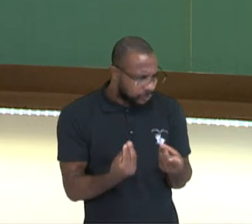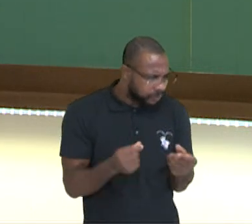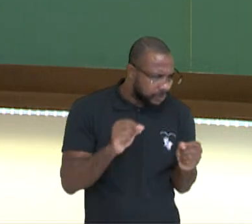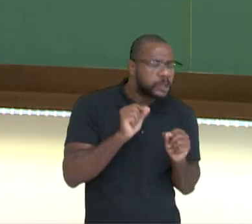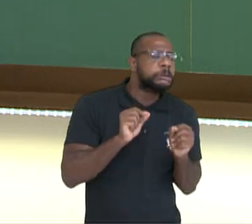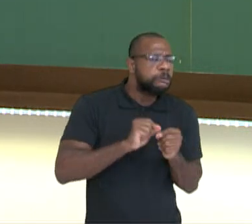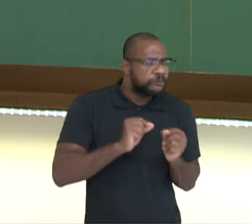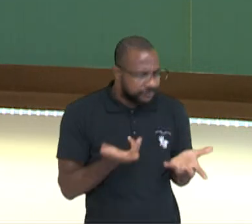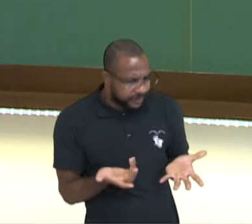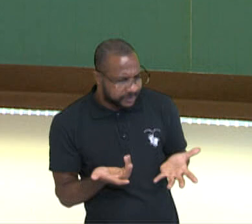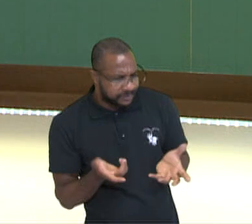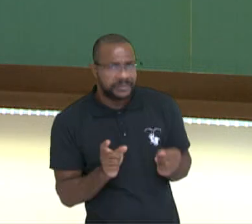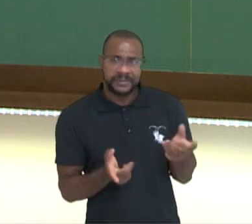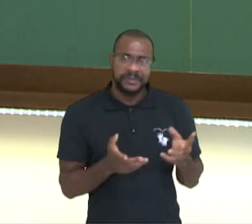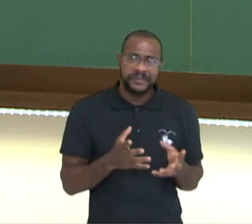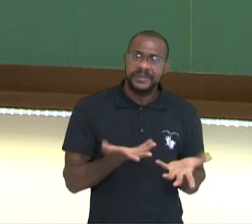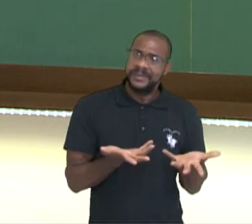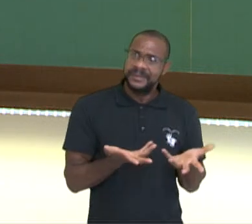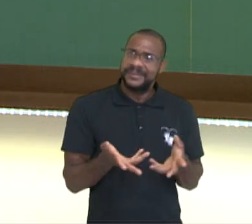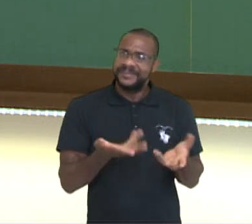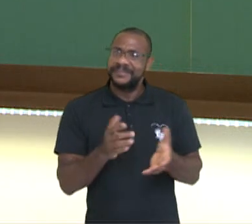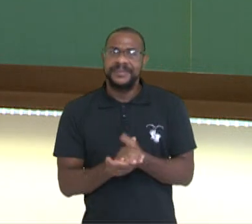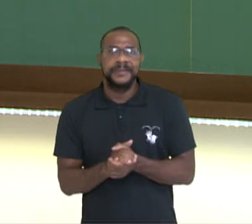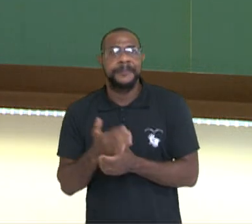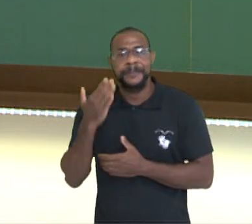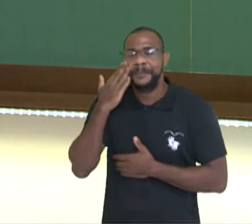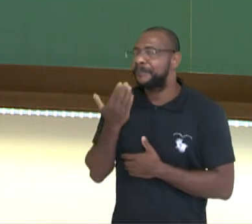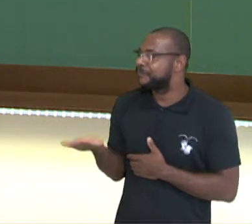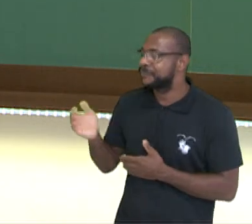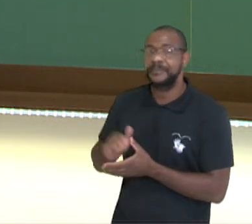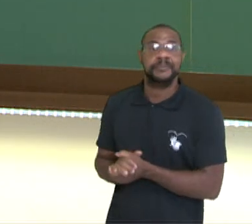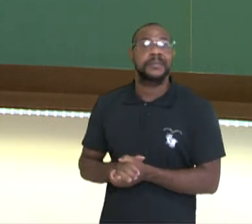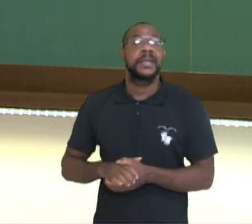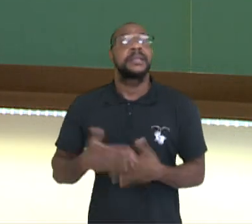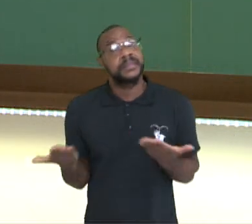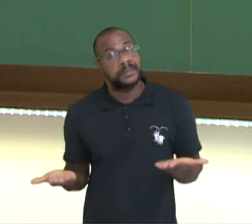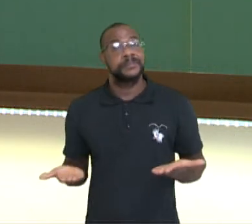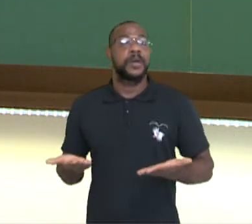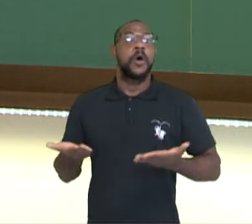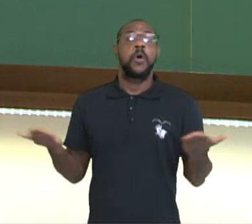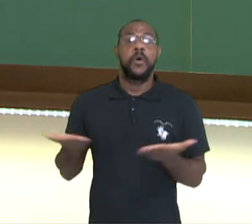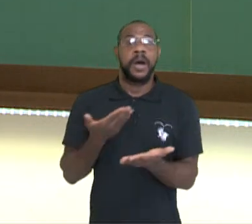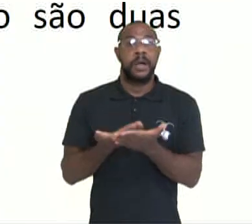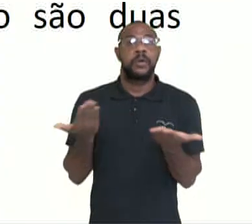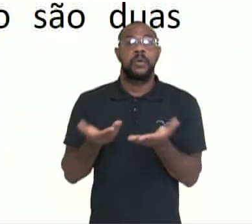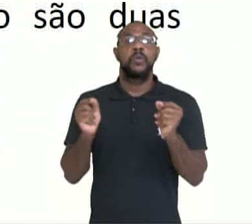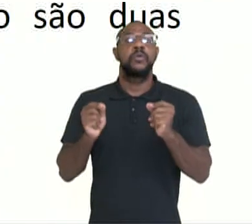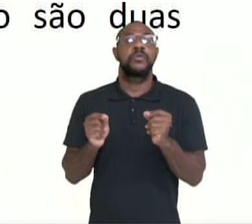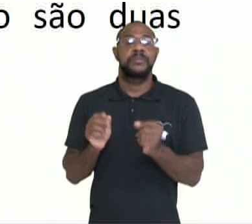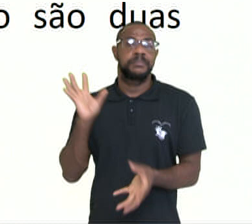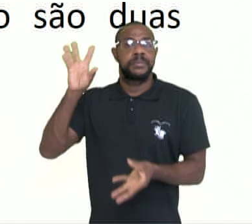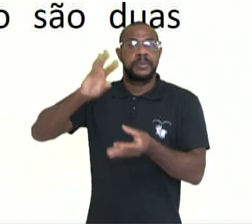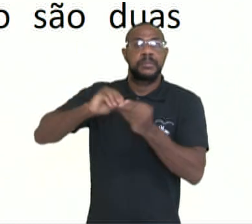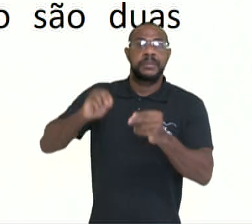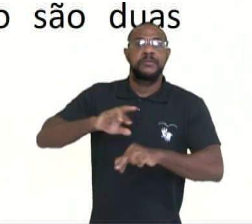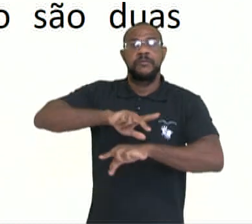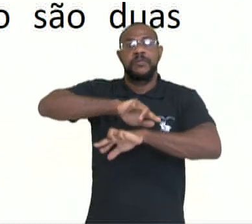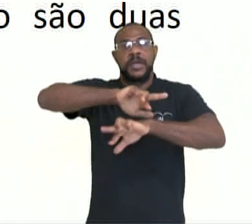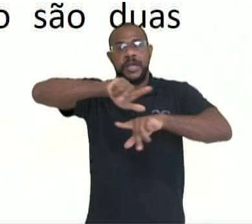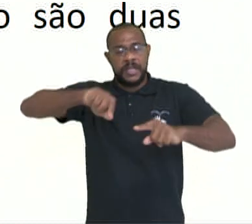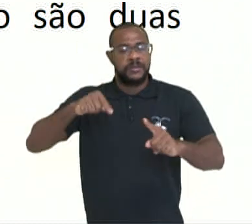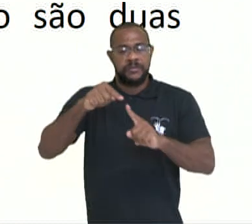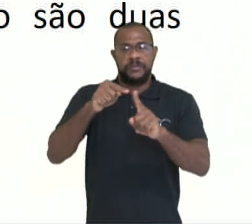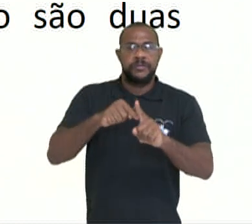tem mais a ver com o que o objeto te oferece. Por isso que na aula de hoje nós vimos diferentes tipos de conhecimento